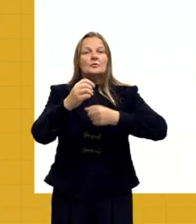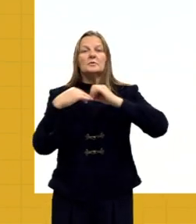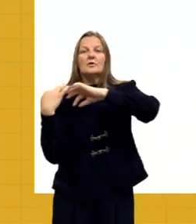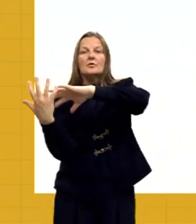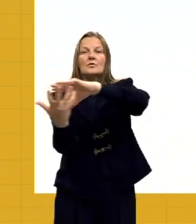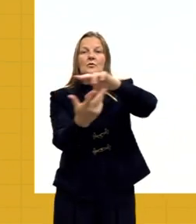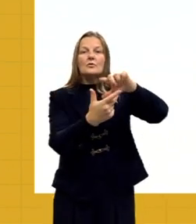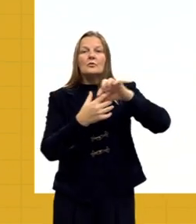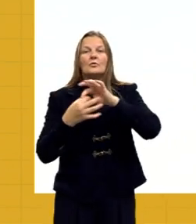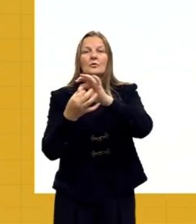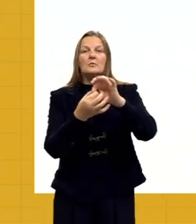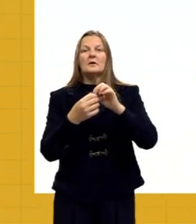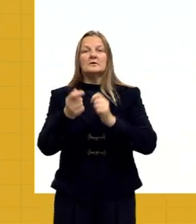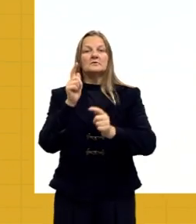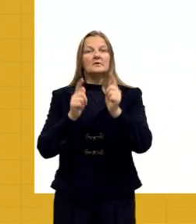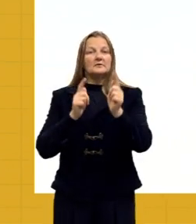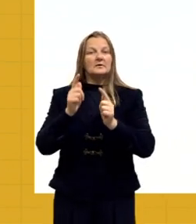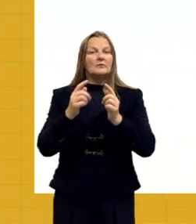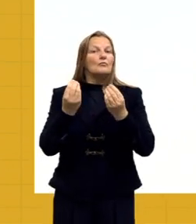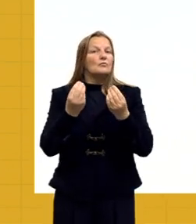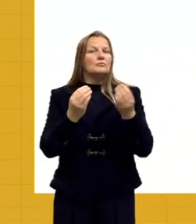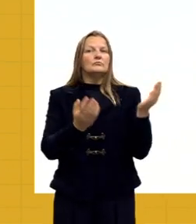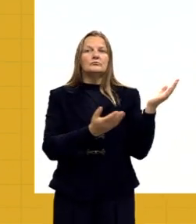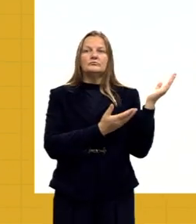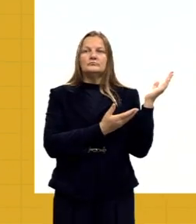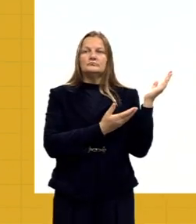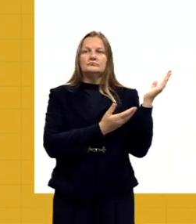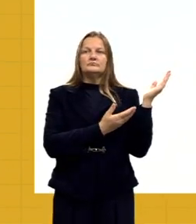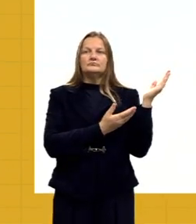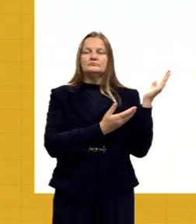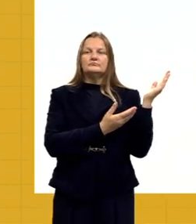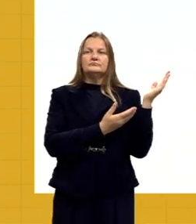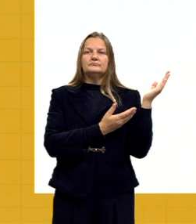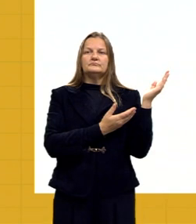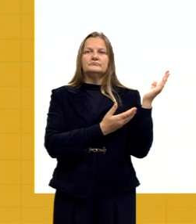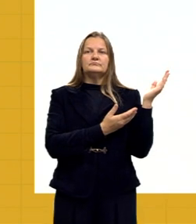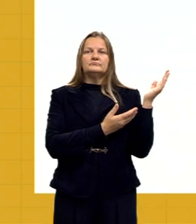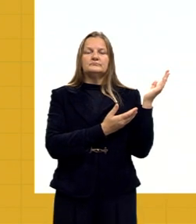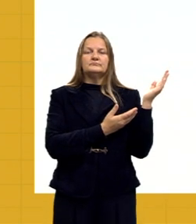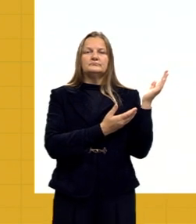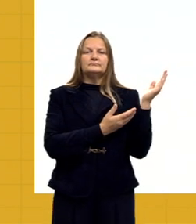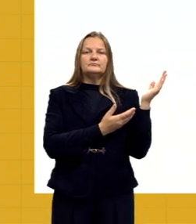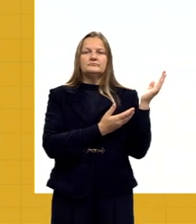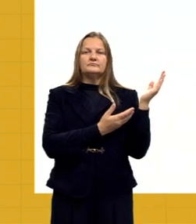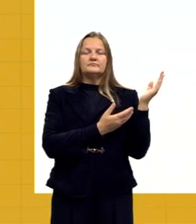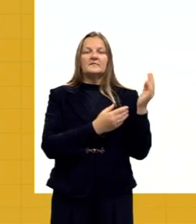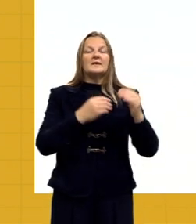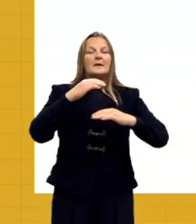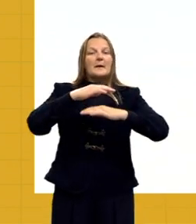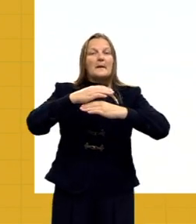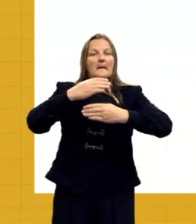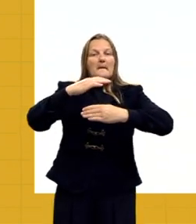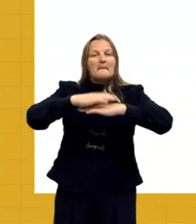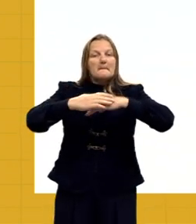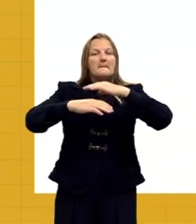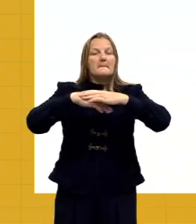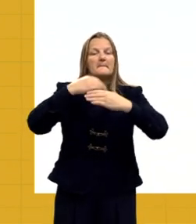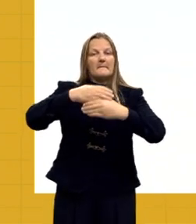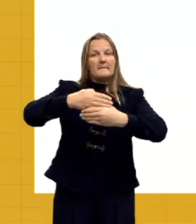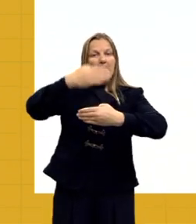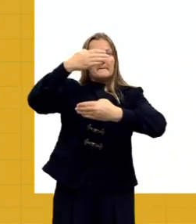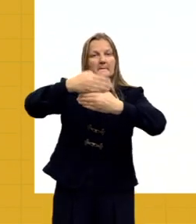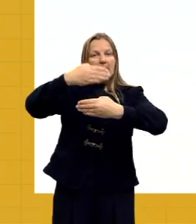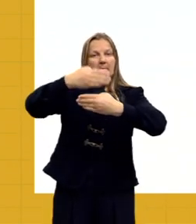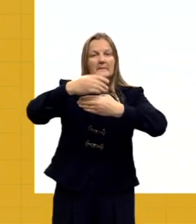da economia globalizada né que então com essa coisa você passa a queda do muro de Berlim e nós não tivemos mais o mundo